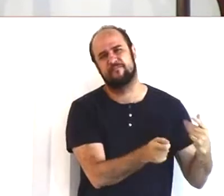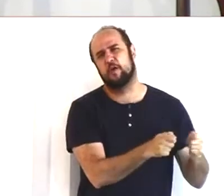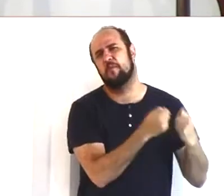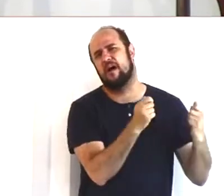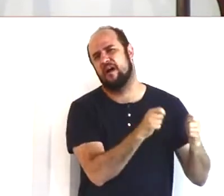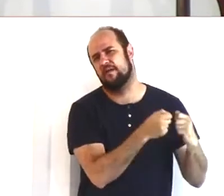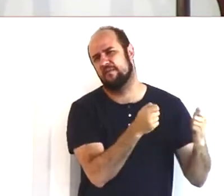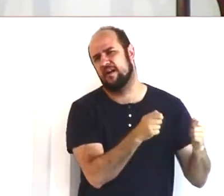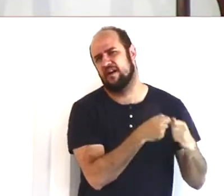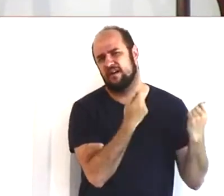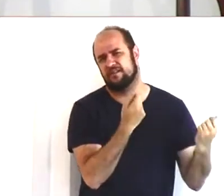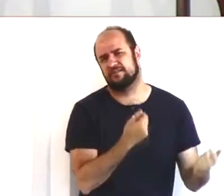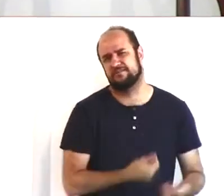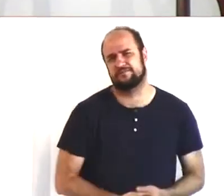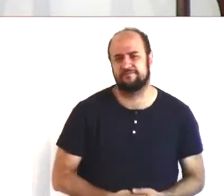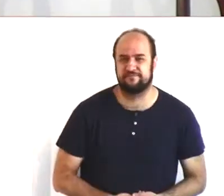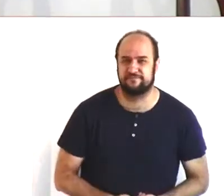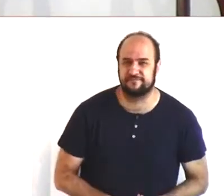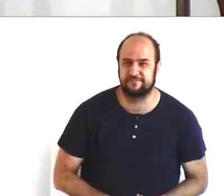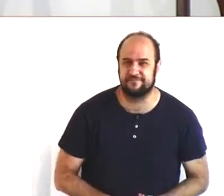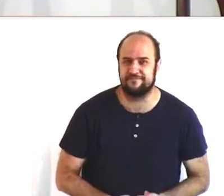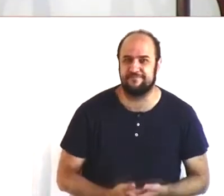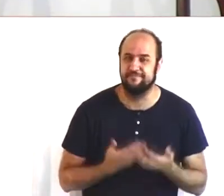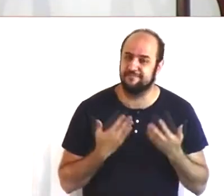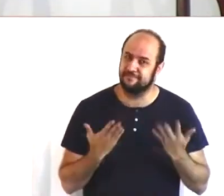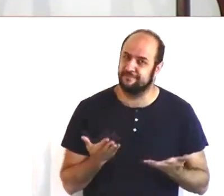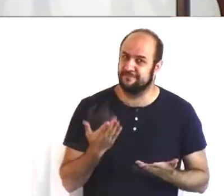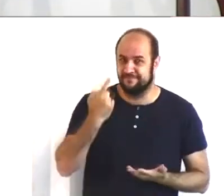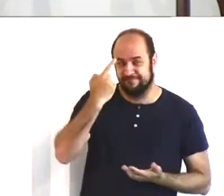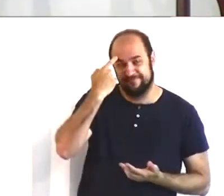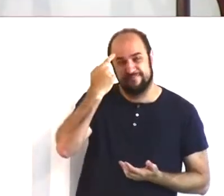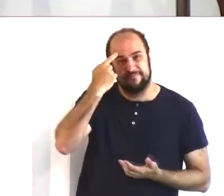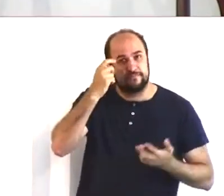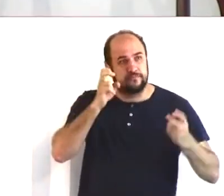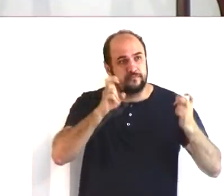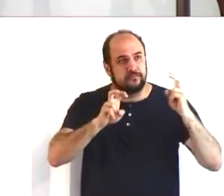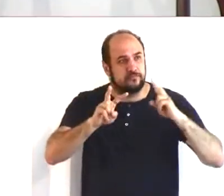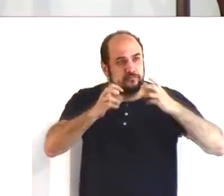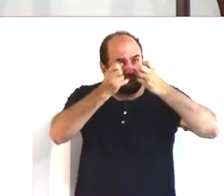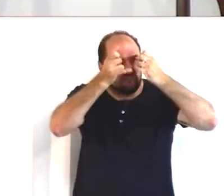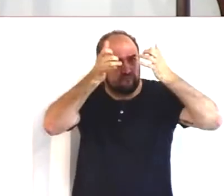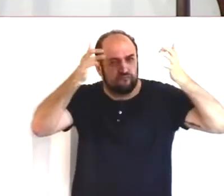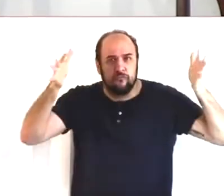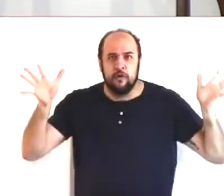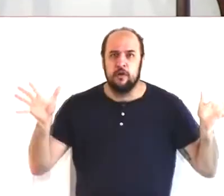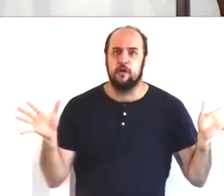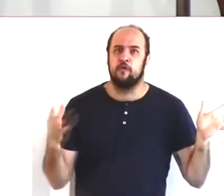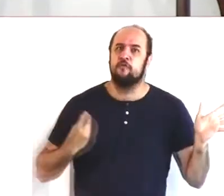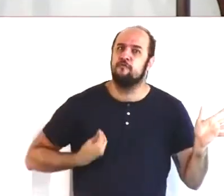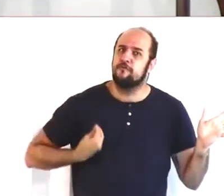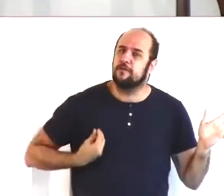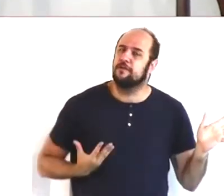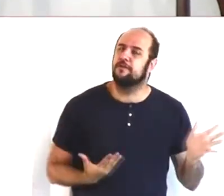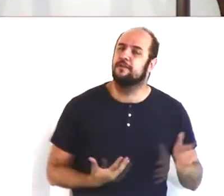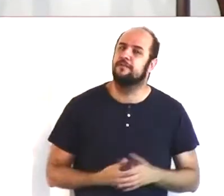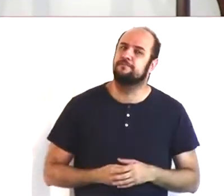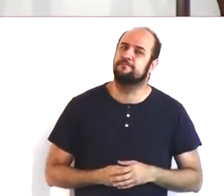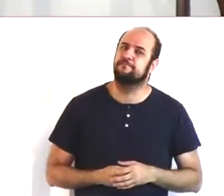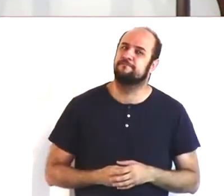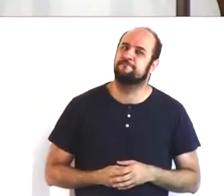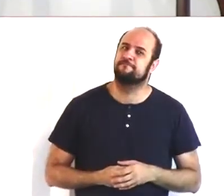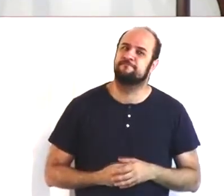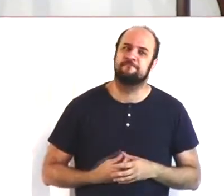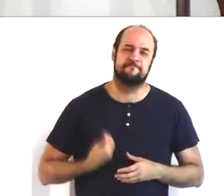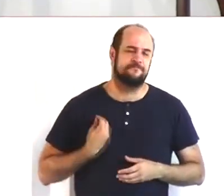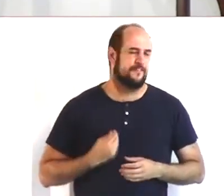insignificância. Isso deve nos levar a ideias de uma visão mais ampla da vida. A vida não é